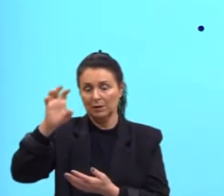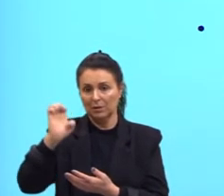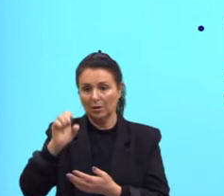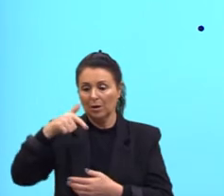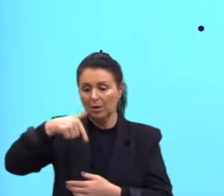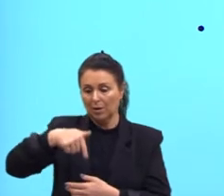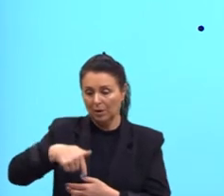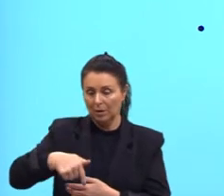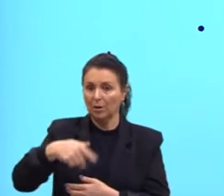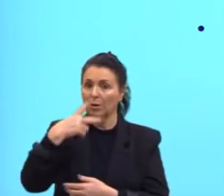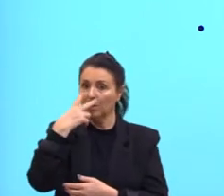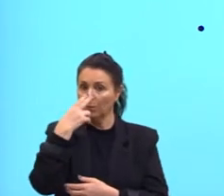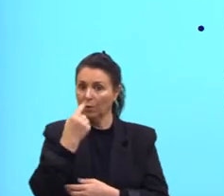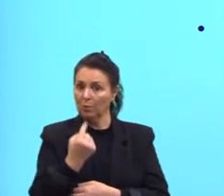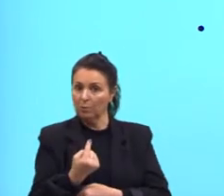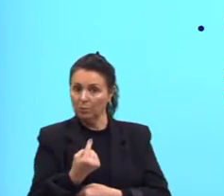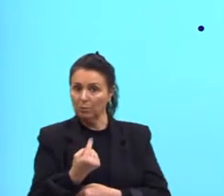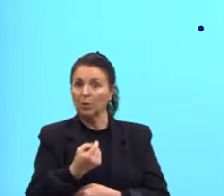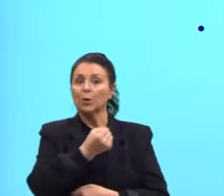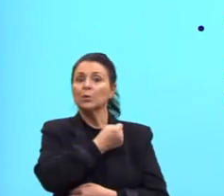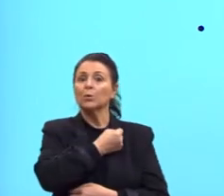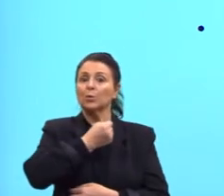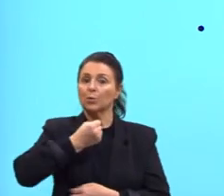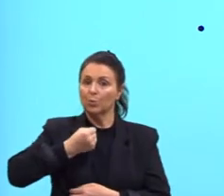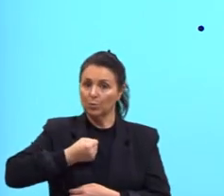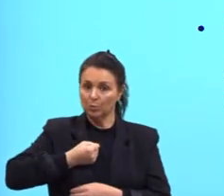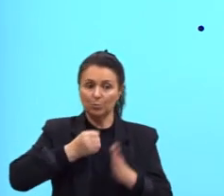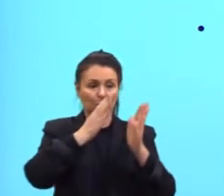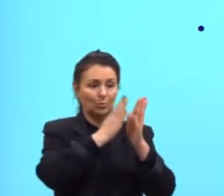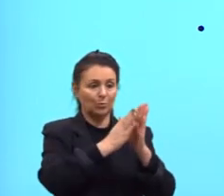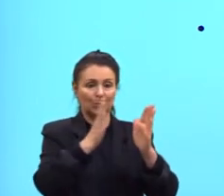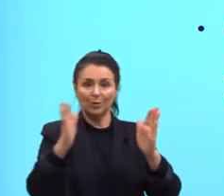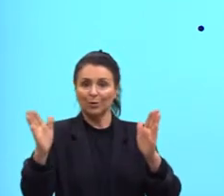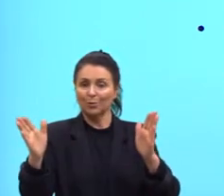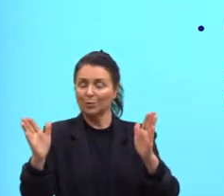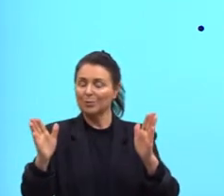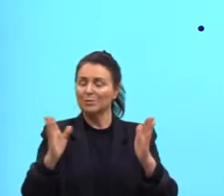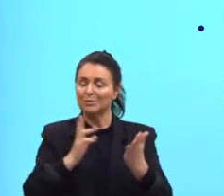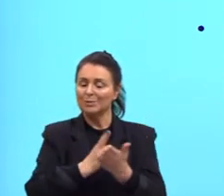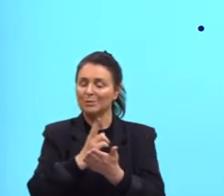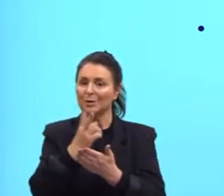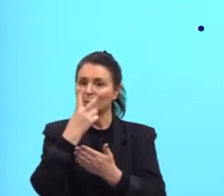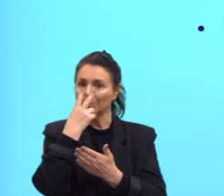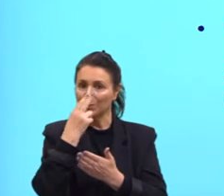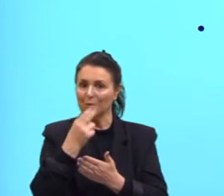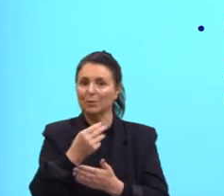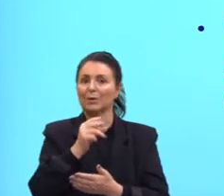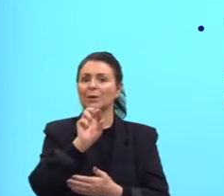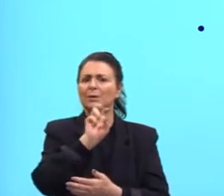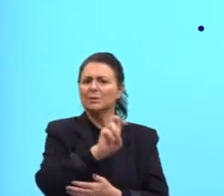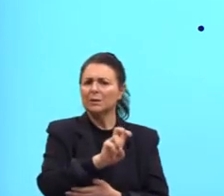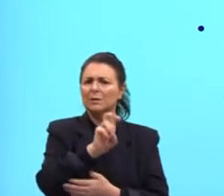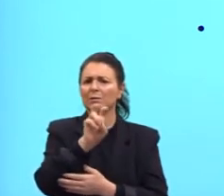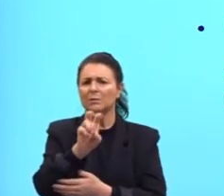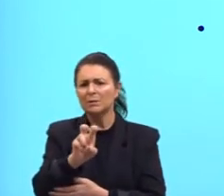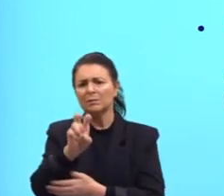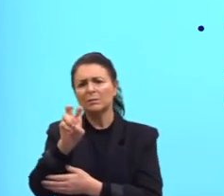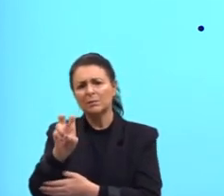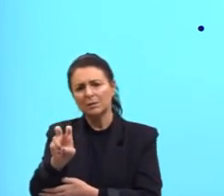sempre igual a 1 e os números eles têm sempre o mesmo valor então Aqui nós temos o PG